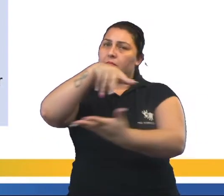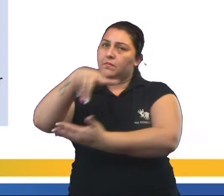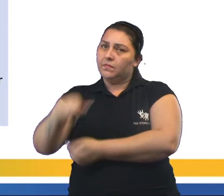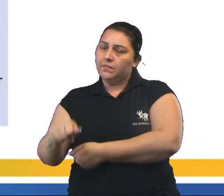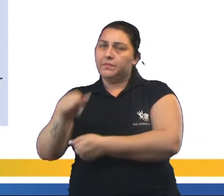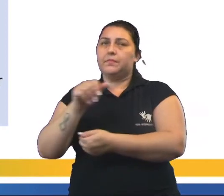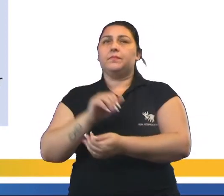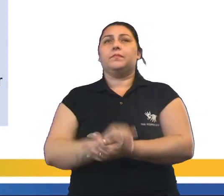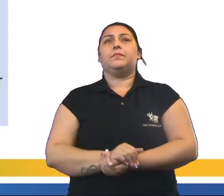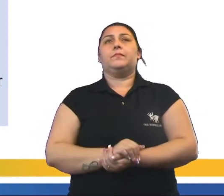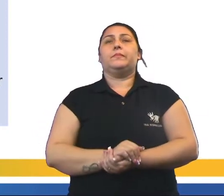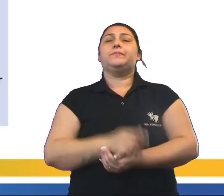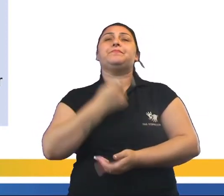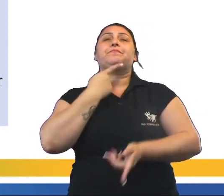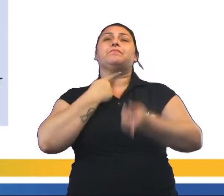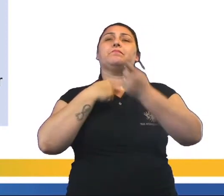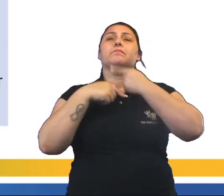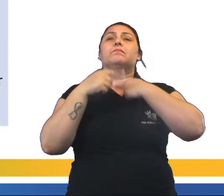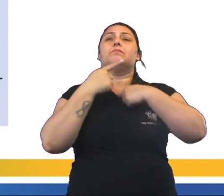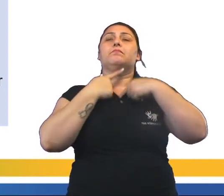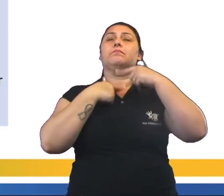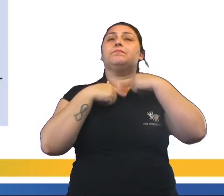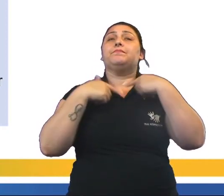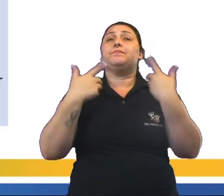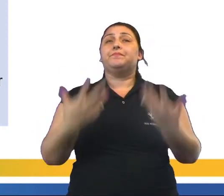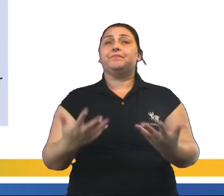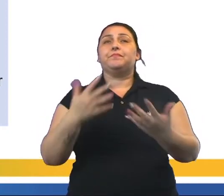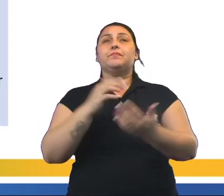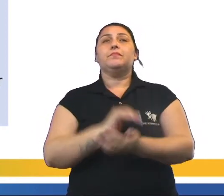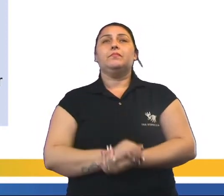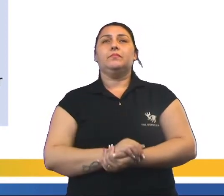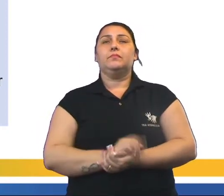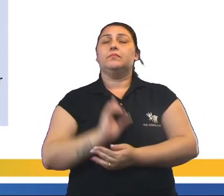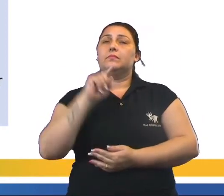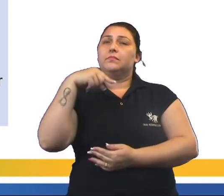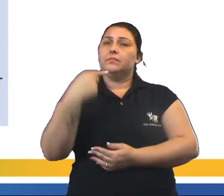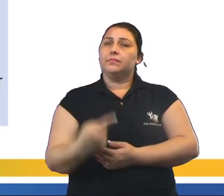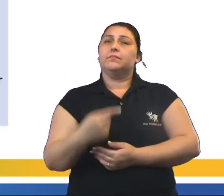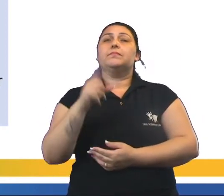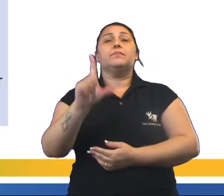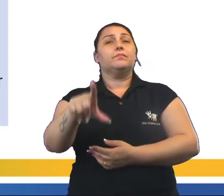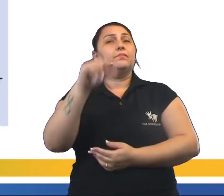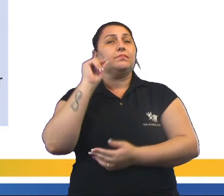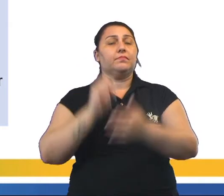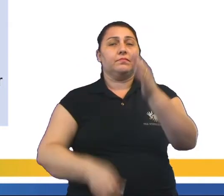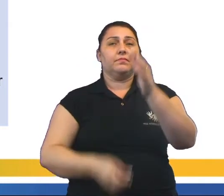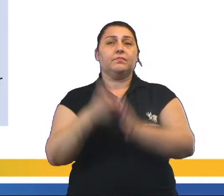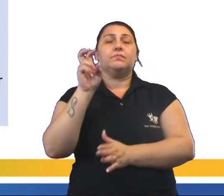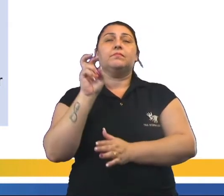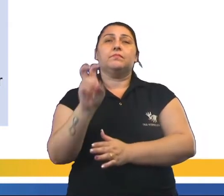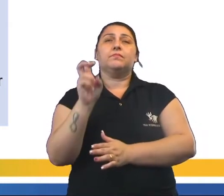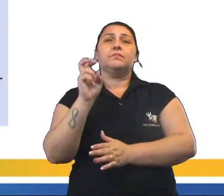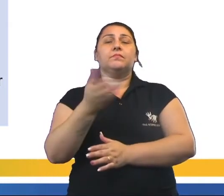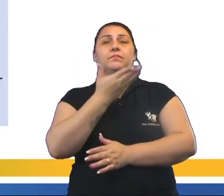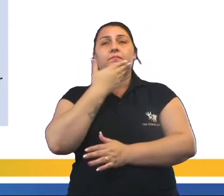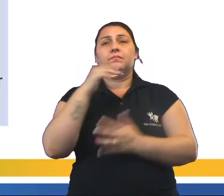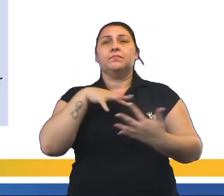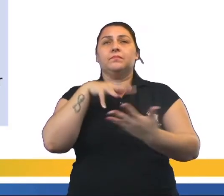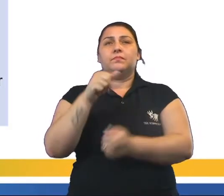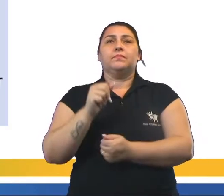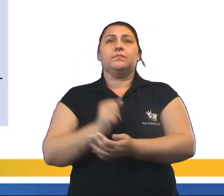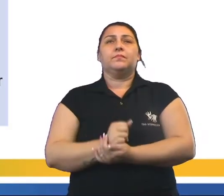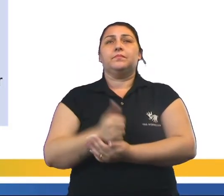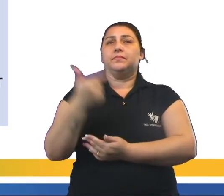as aspirações, os desejos, os anseios da jogadora depois de ser eleita 5 vezes consecutivas a melhor do